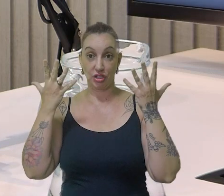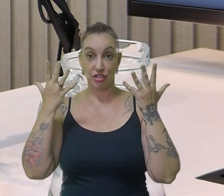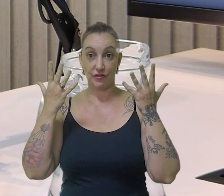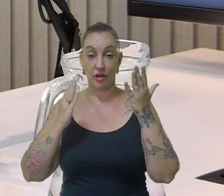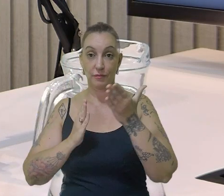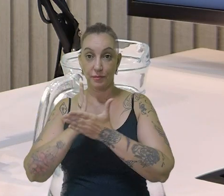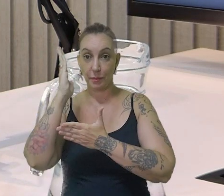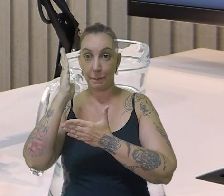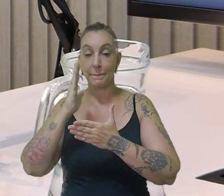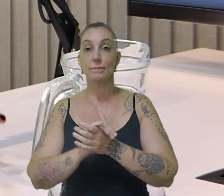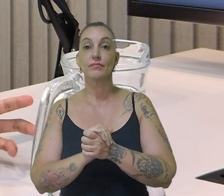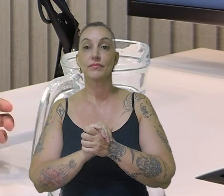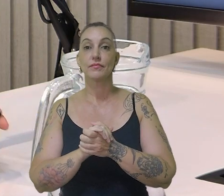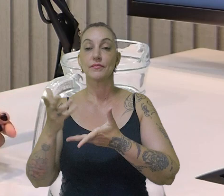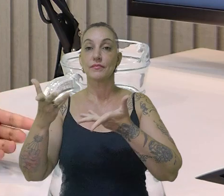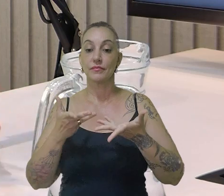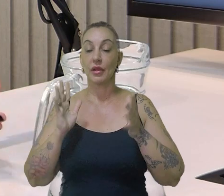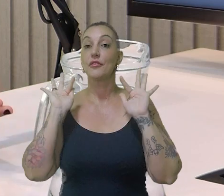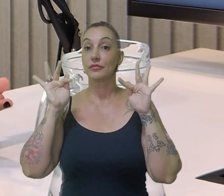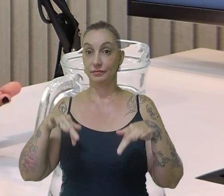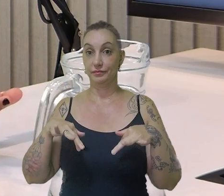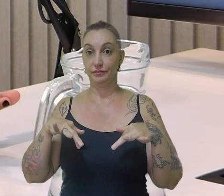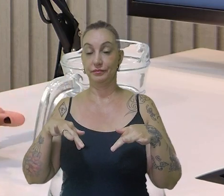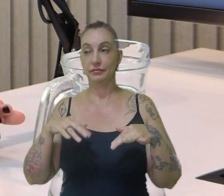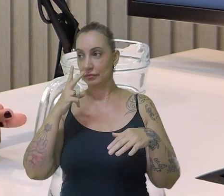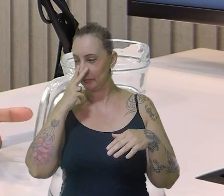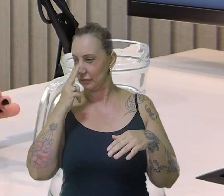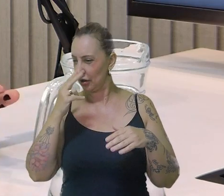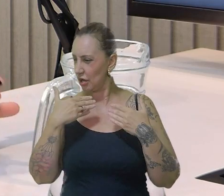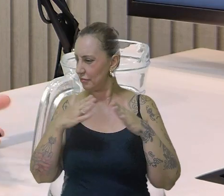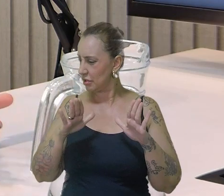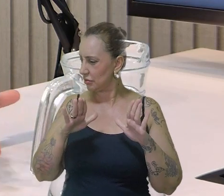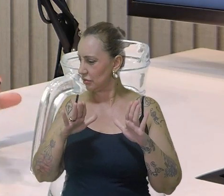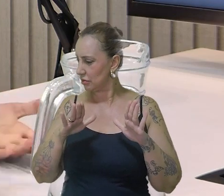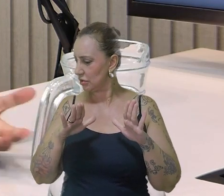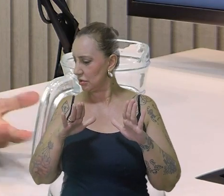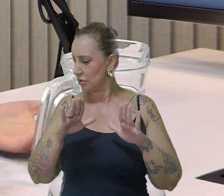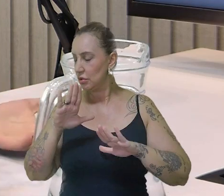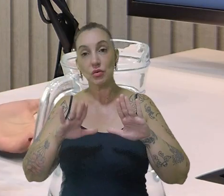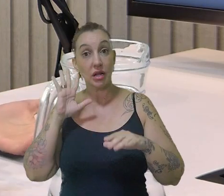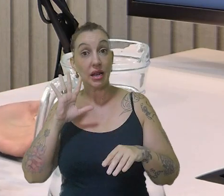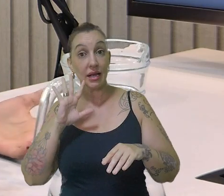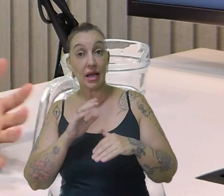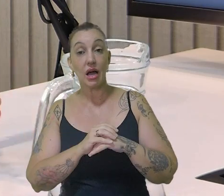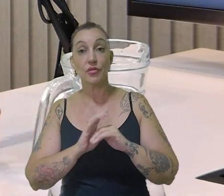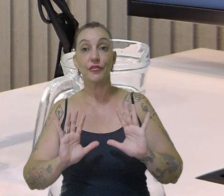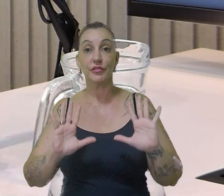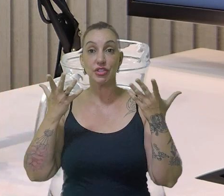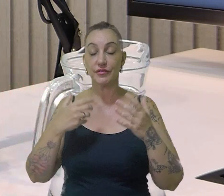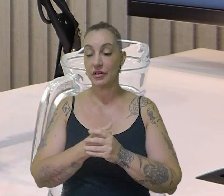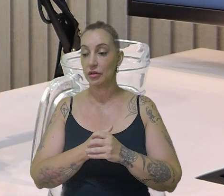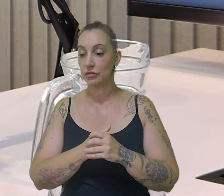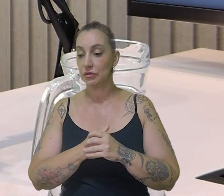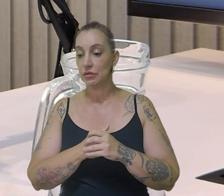uhum e a gente foi convidado para encerramento se eu não me engano ou foi abertura ou encerramento mas era uma coisa legal assim de festival e